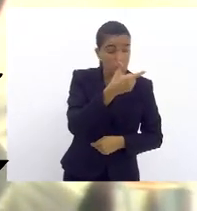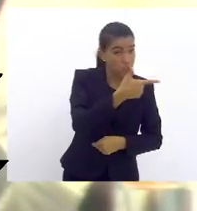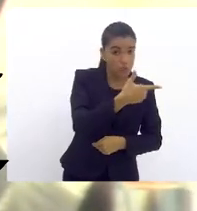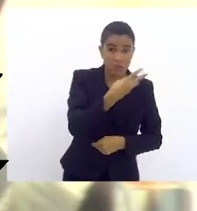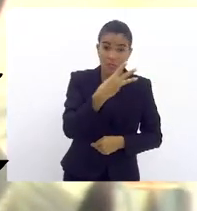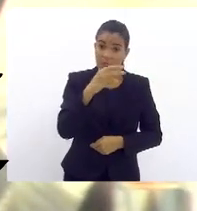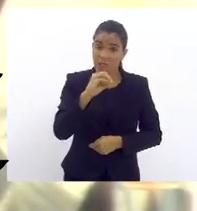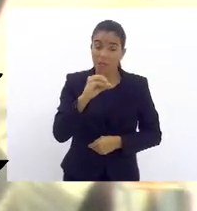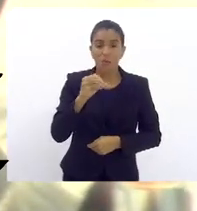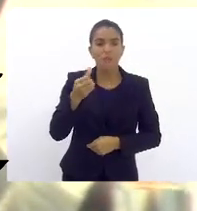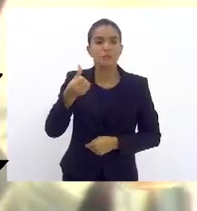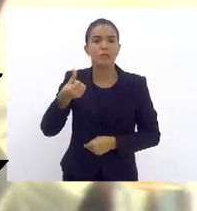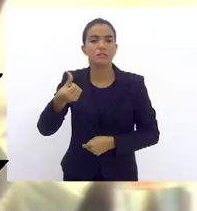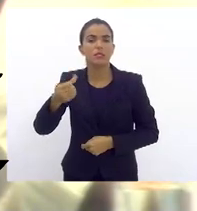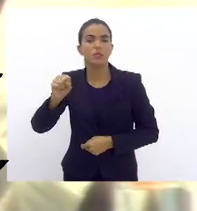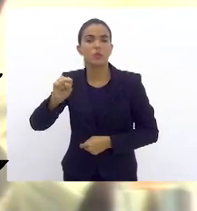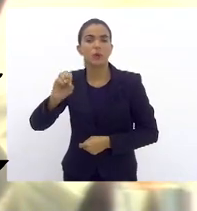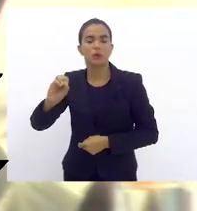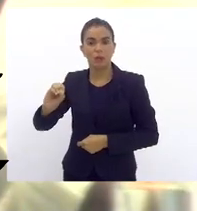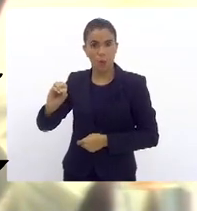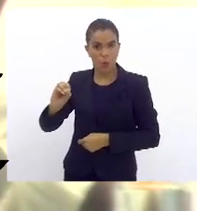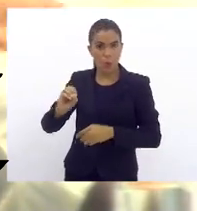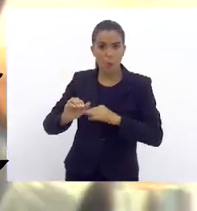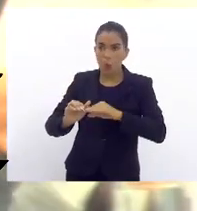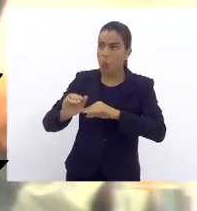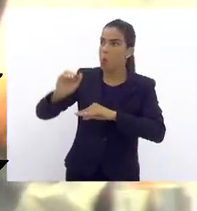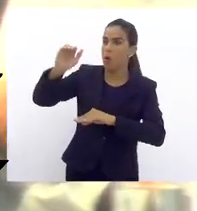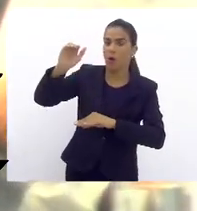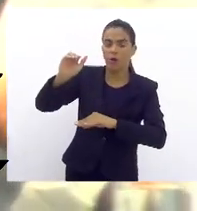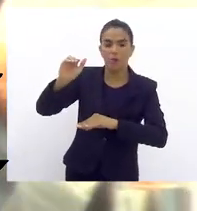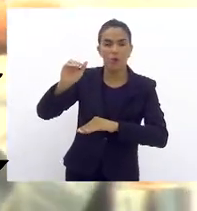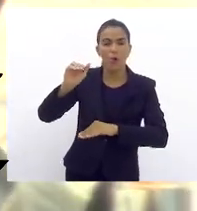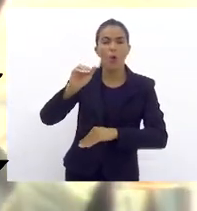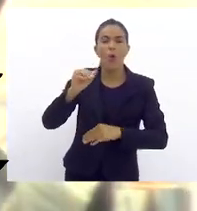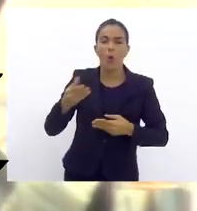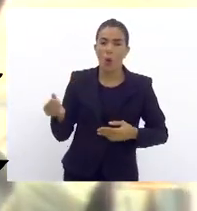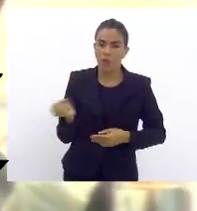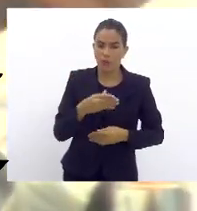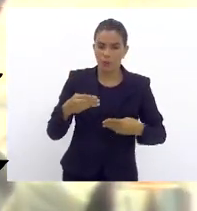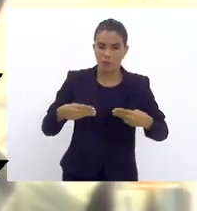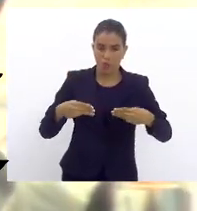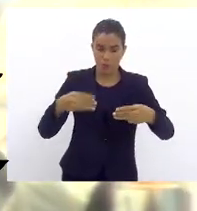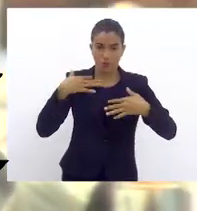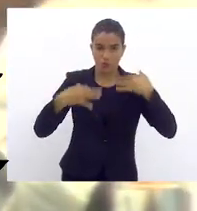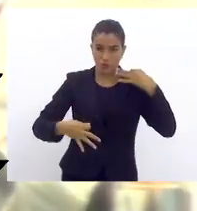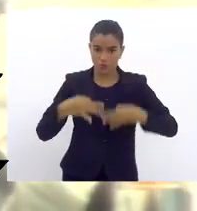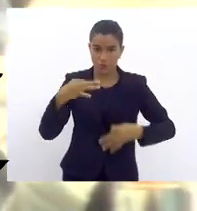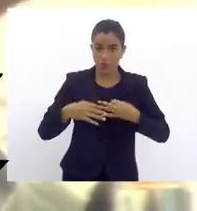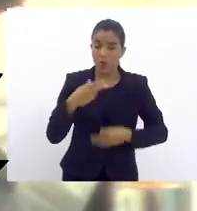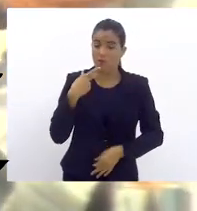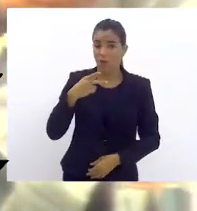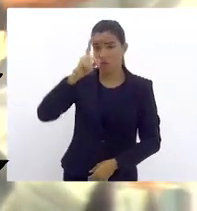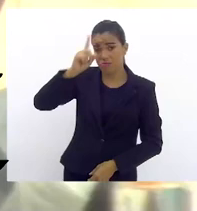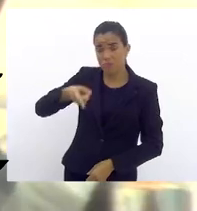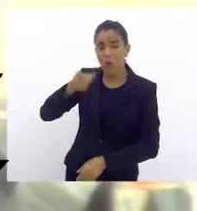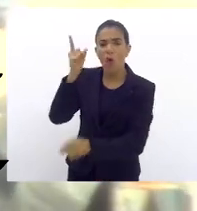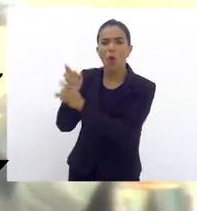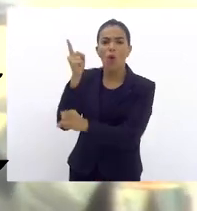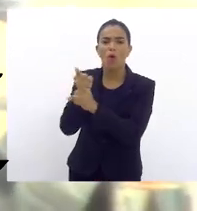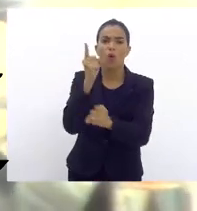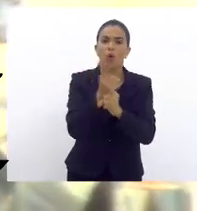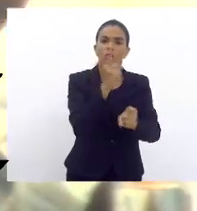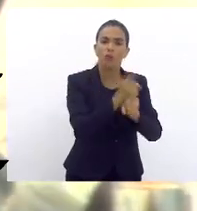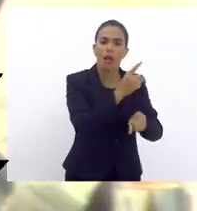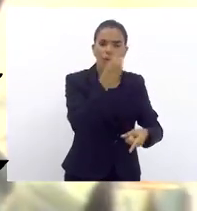uma brutalidade em bom momento o atual ministro Flávio Dino determinou a identificação e combate feroz